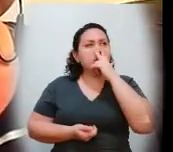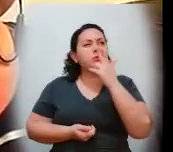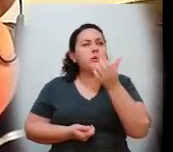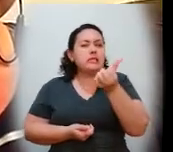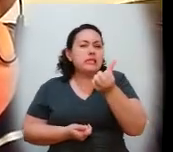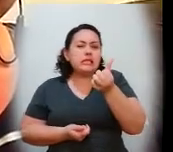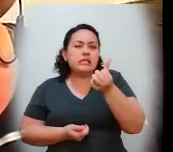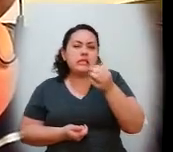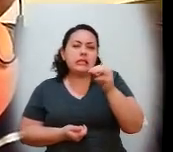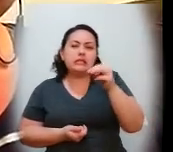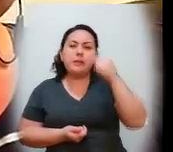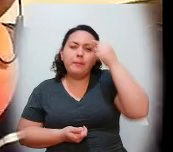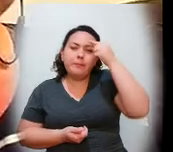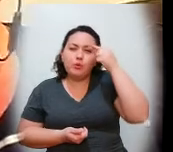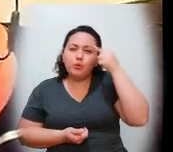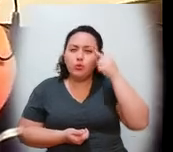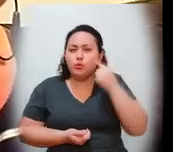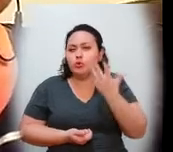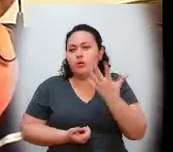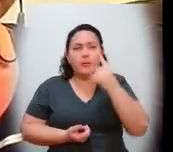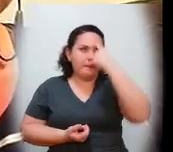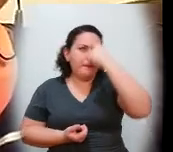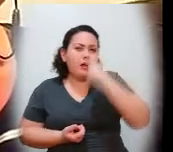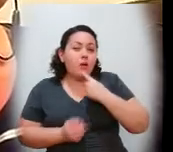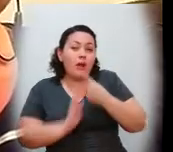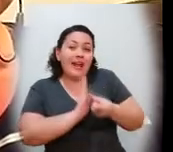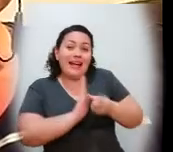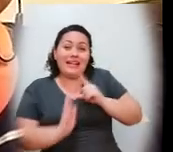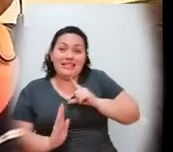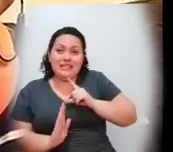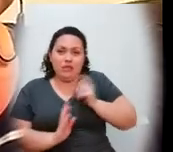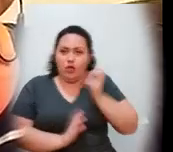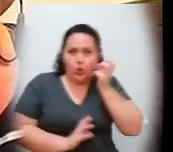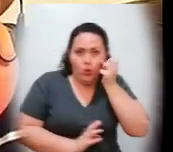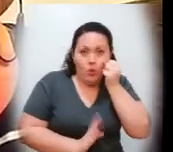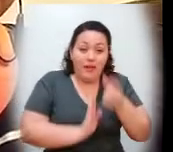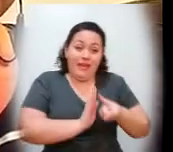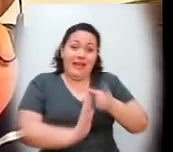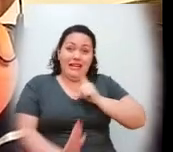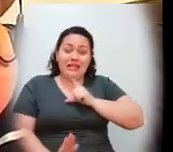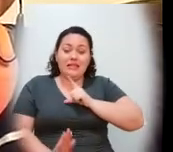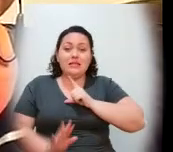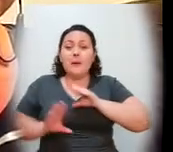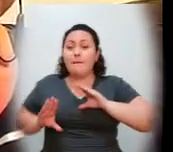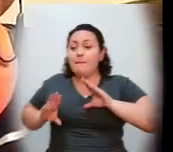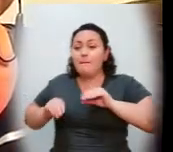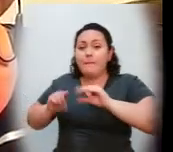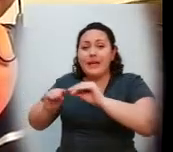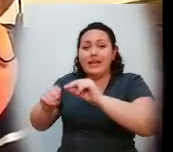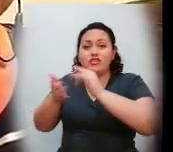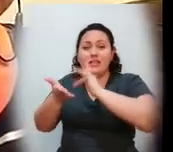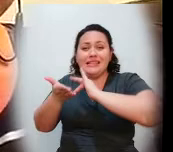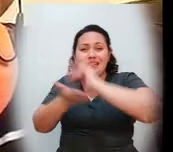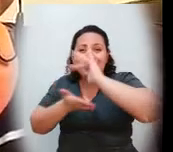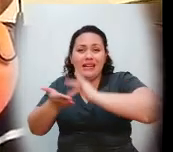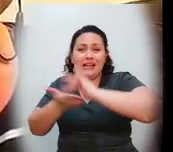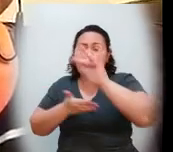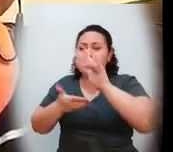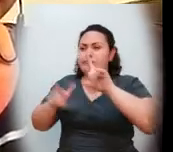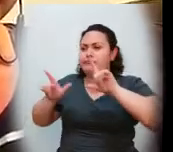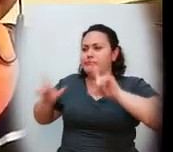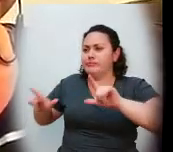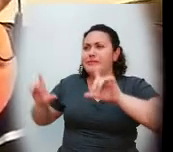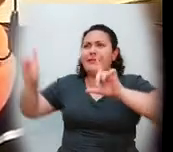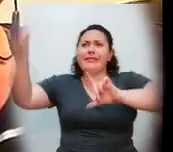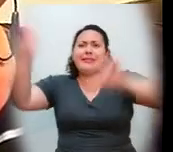os 60 minutos antes ou 30 minutos antes de dormir, não pegar em nenhum tipo de tela,